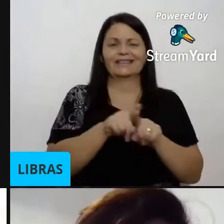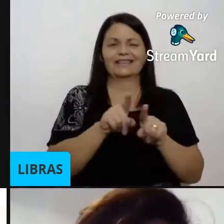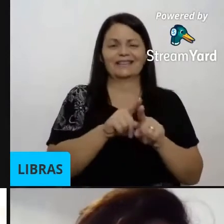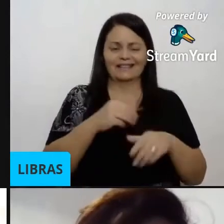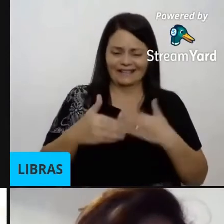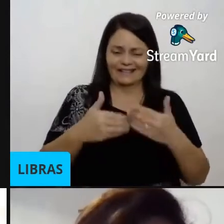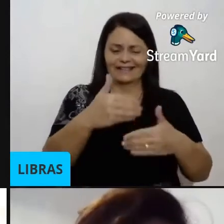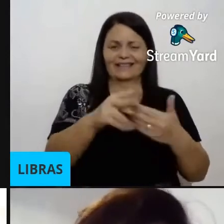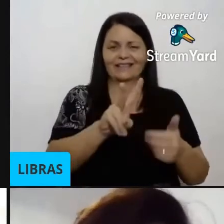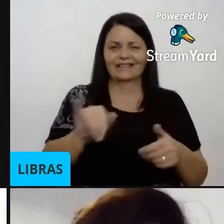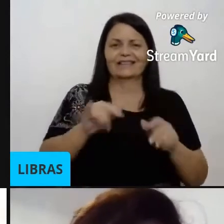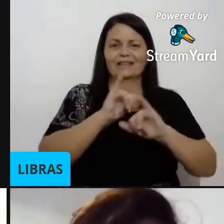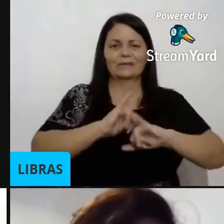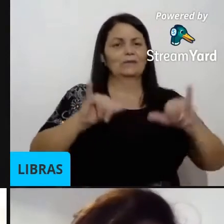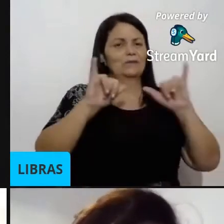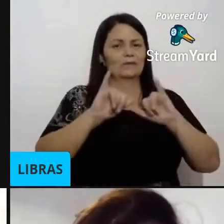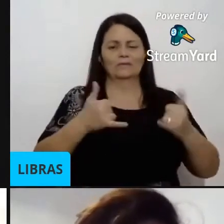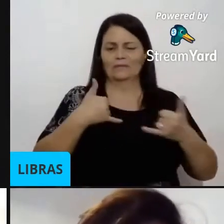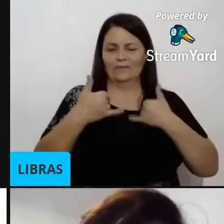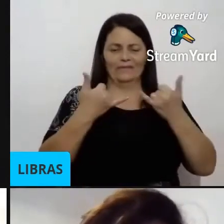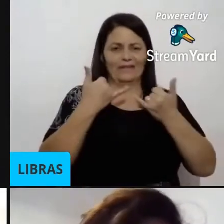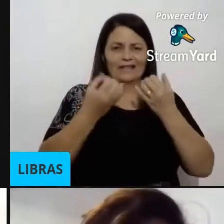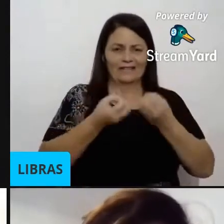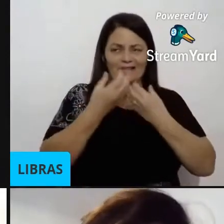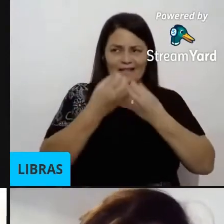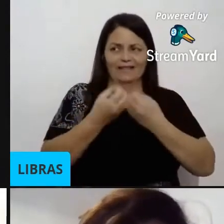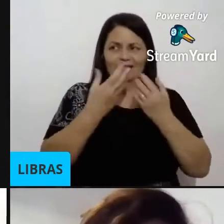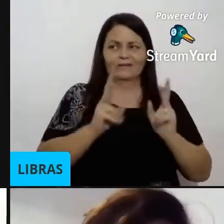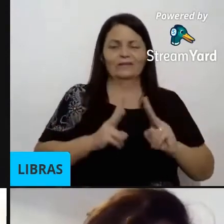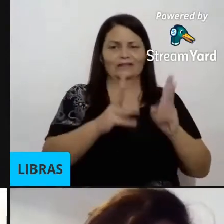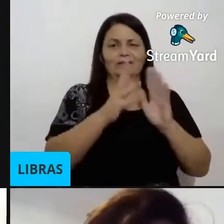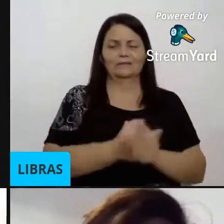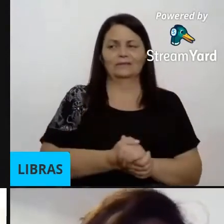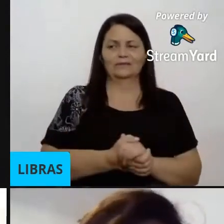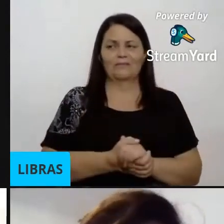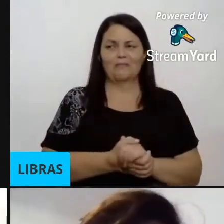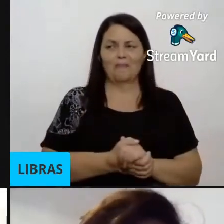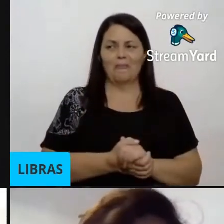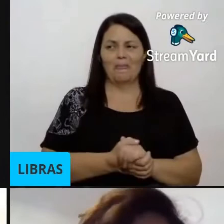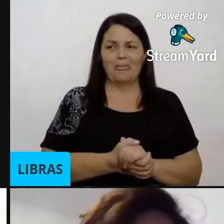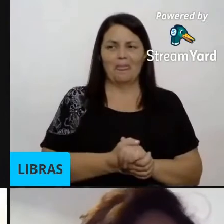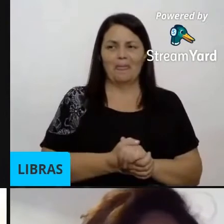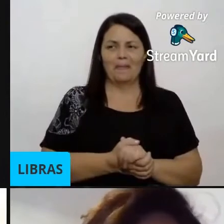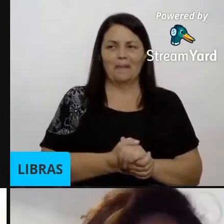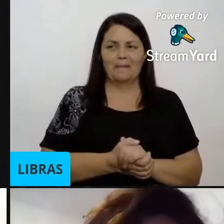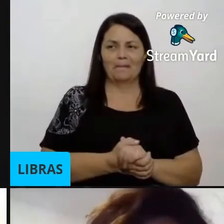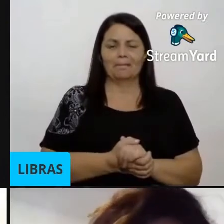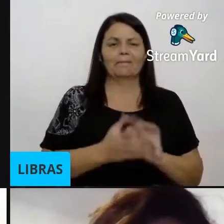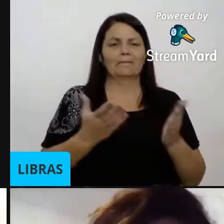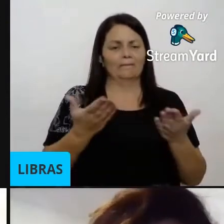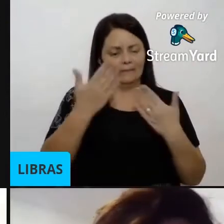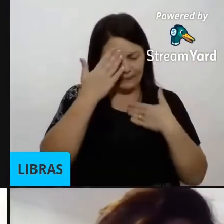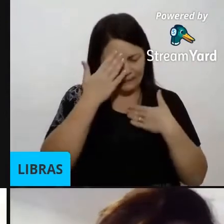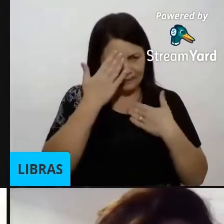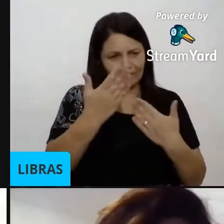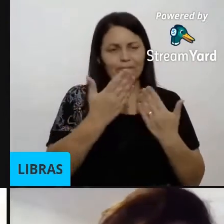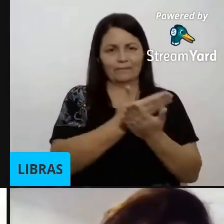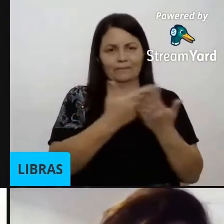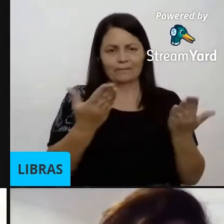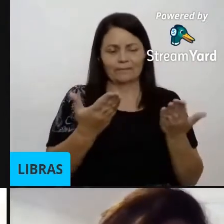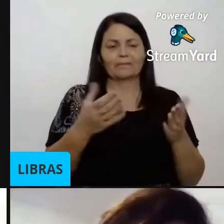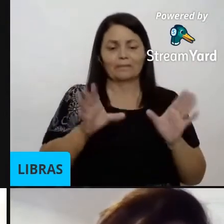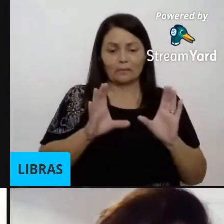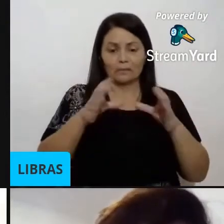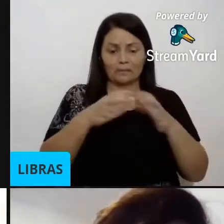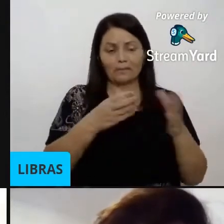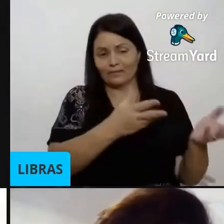vai, porque nós vamos divulgar a informação que não acaba mais. Então, em nome do grupo, já está convidado